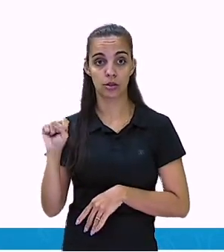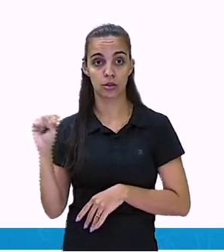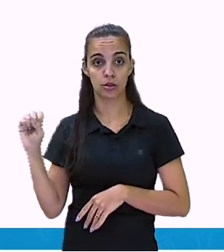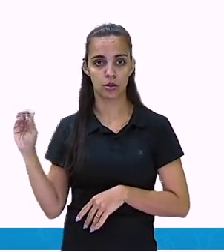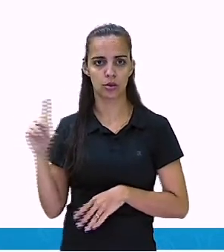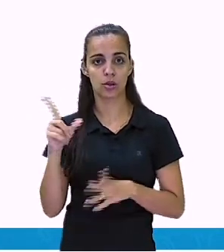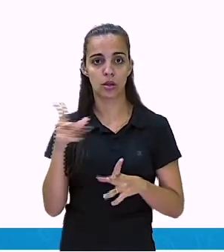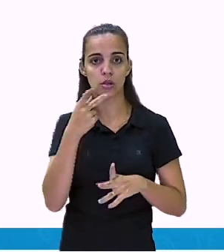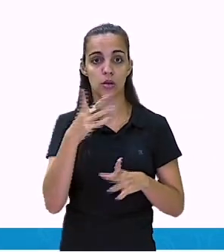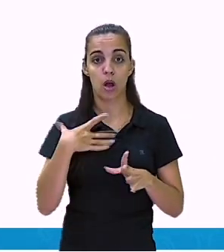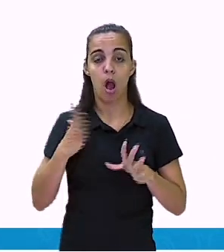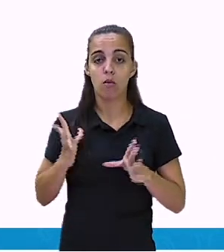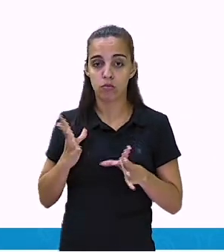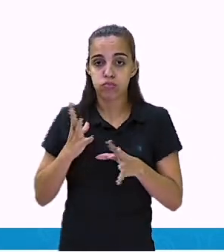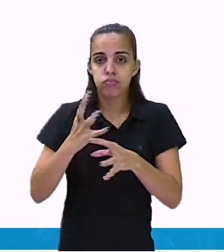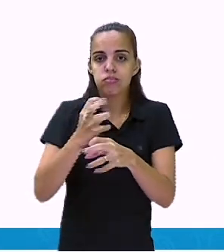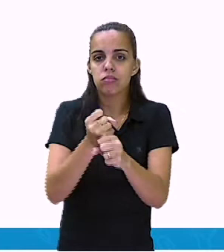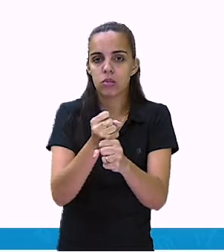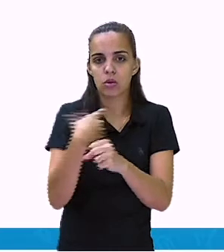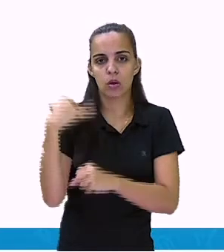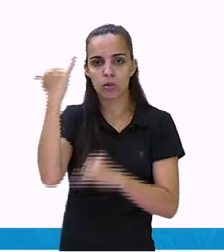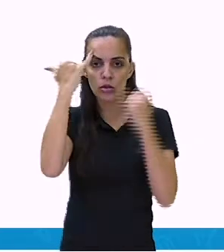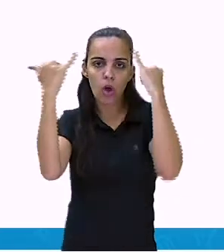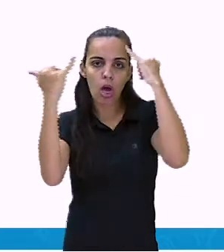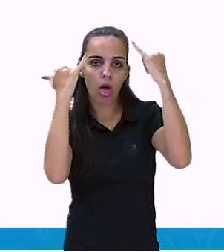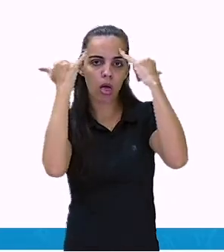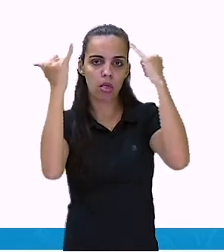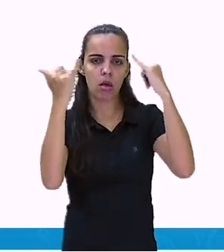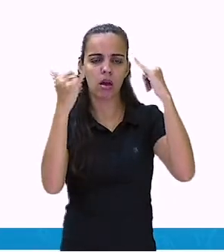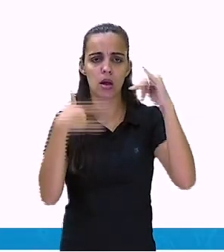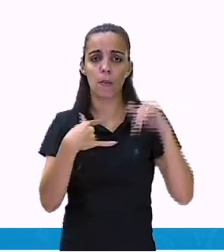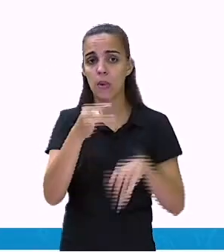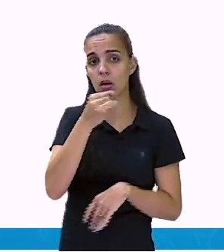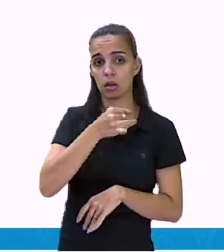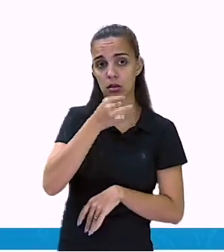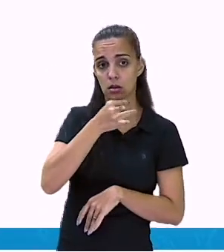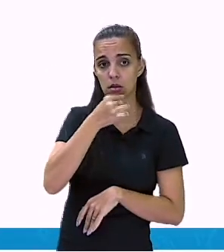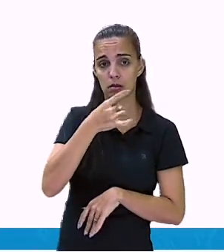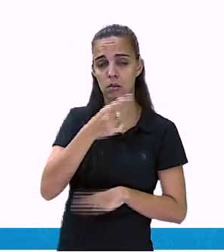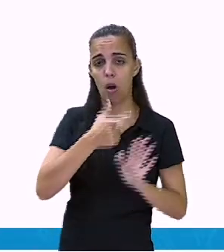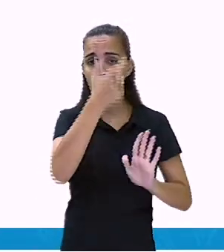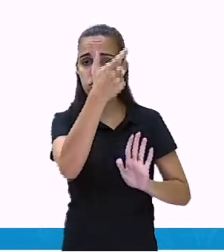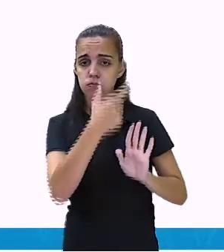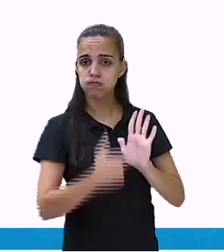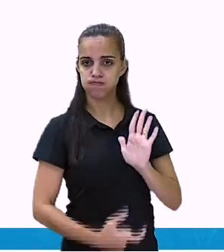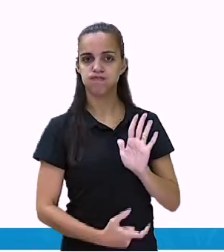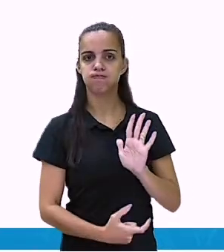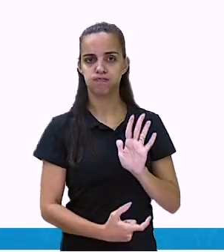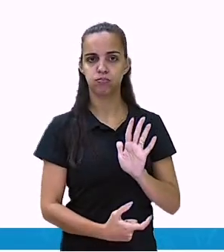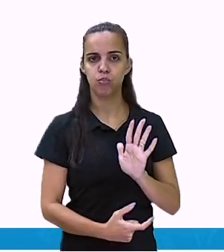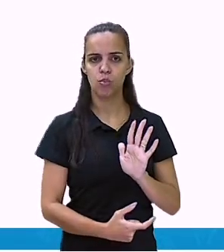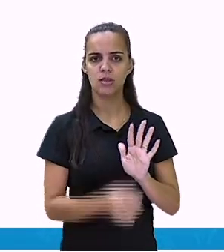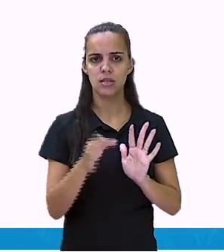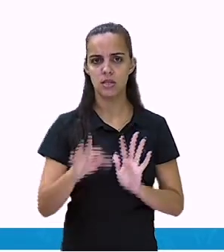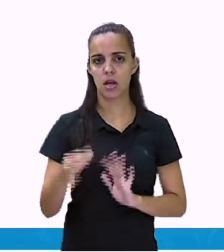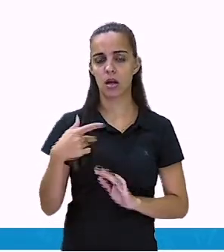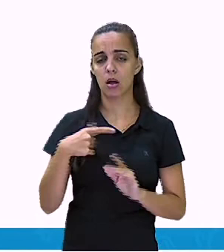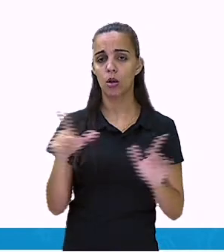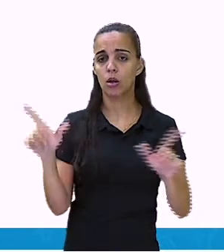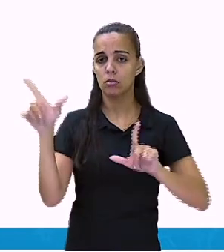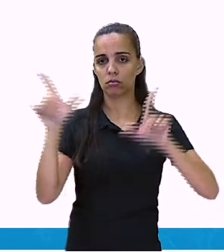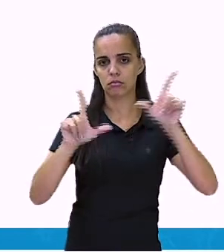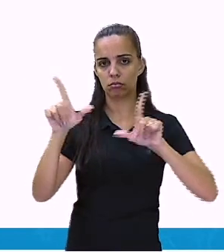a soma de outra ideia, que exemplifica a postura adequada da rede SBT